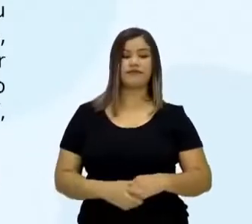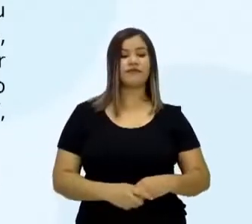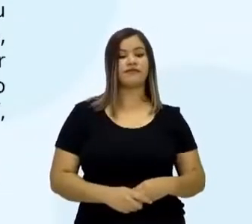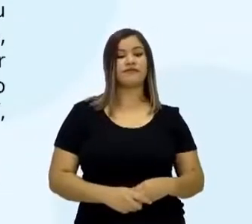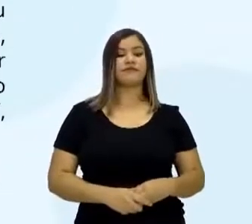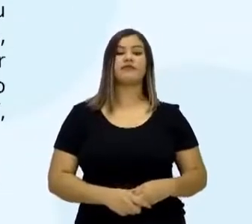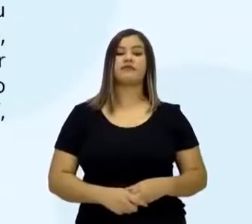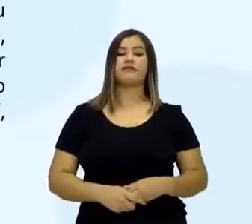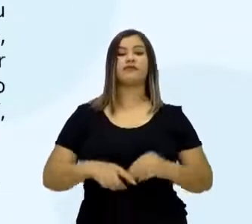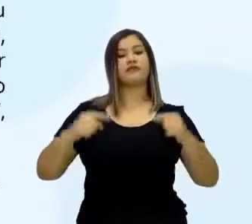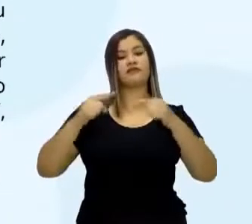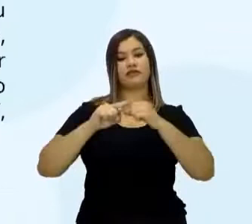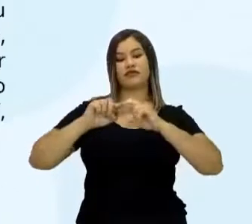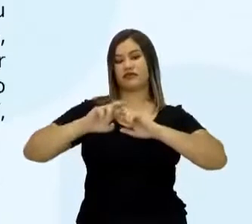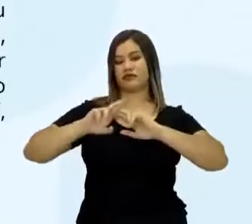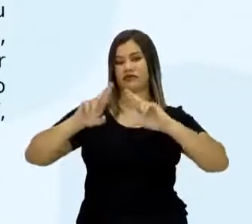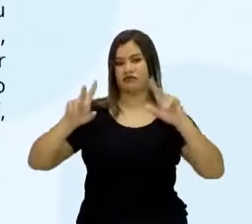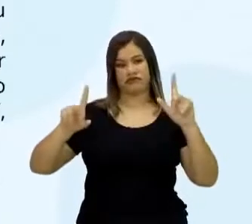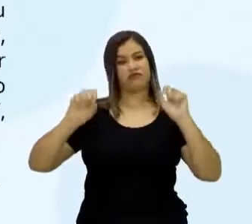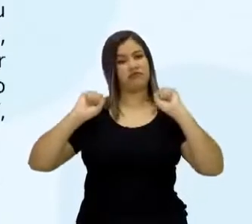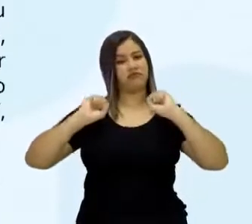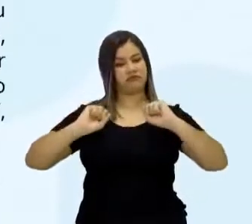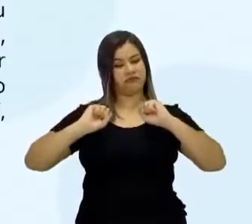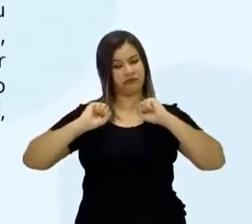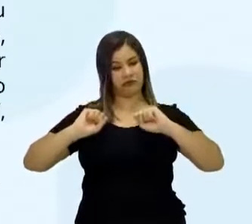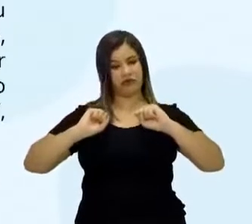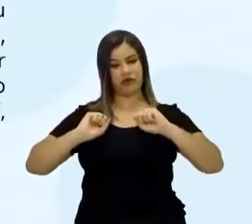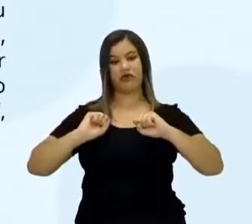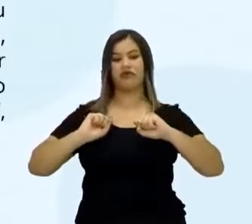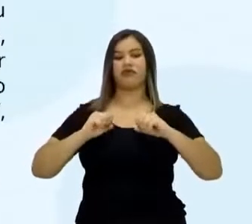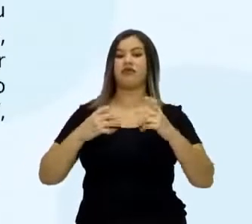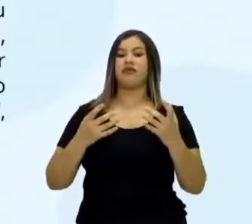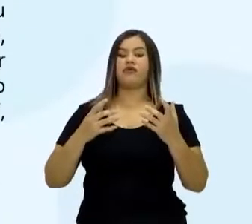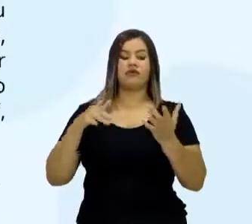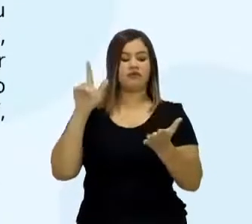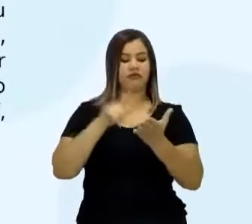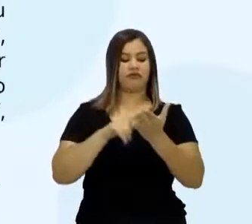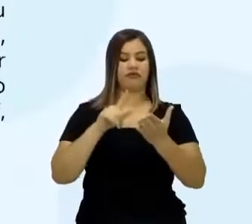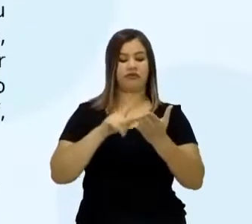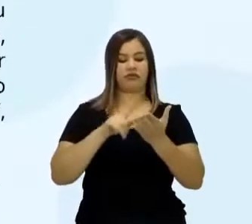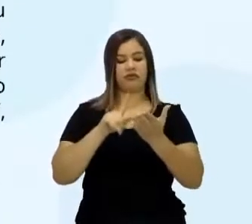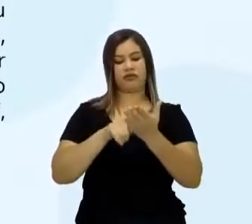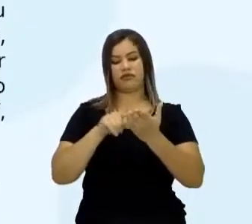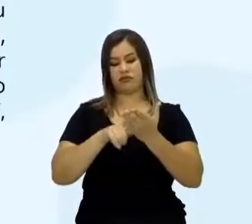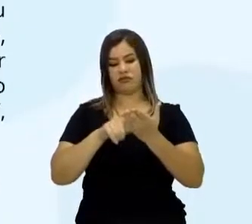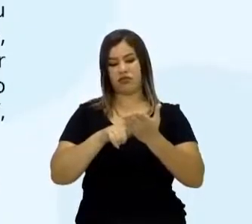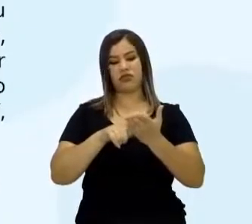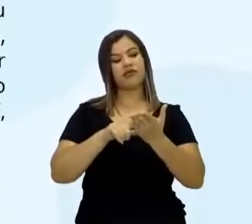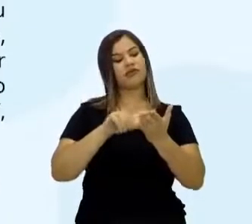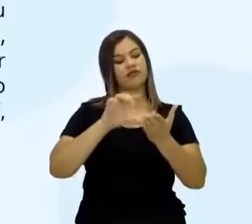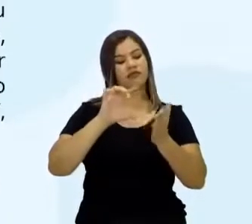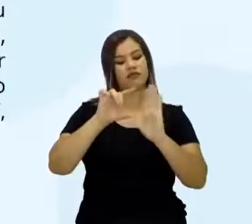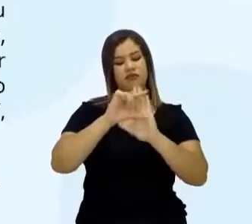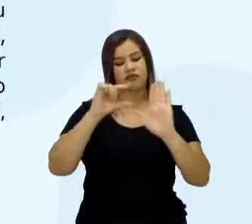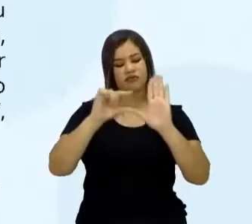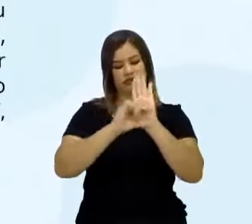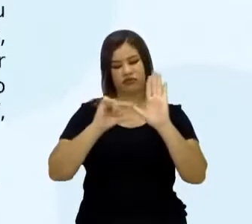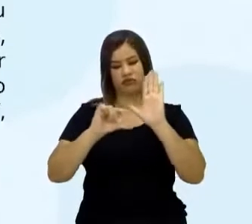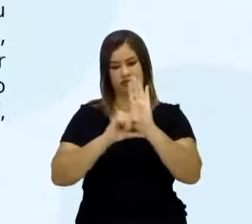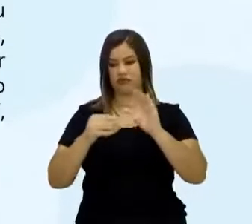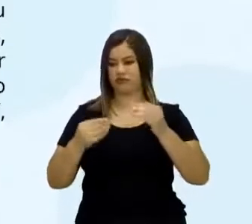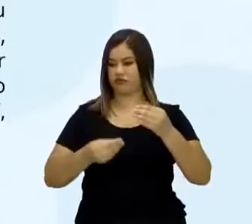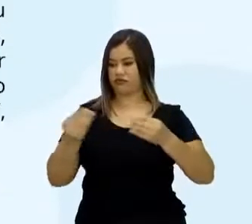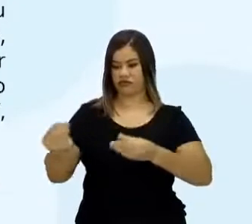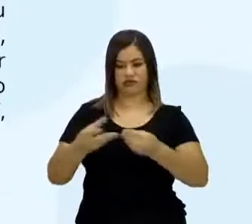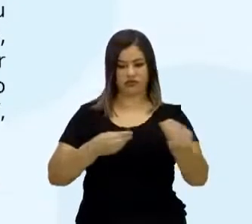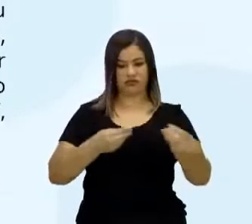distante, né? O professor poderia fazer diferente, né? Poderia distribuir os papéis para vocês montarem, né? As tirinhas com as